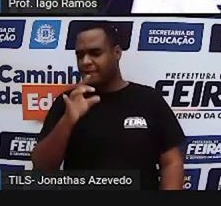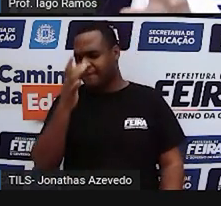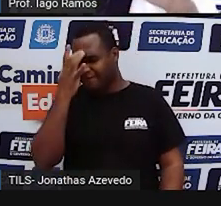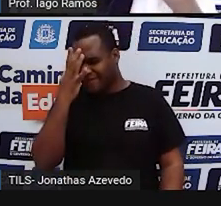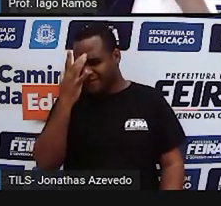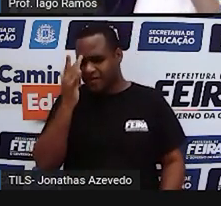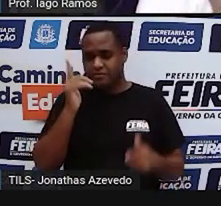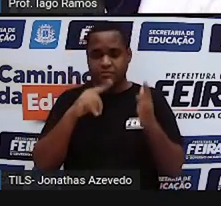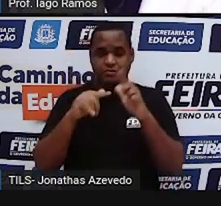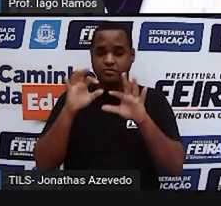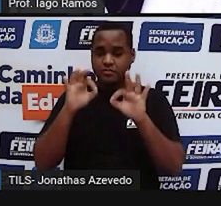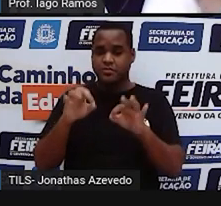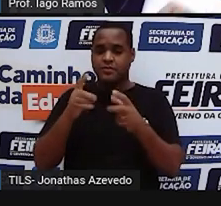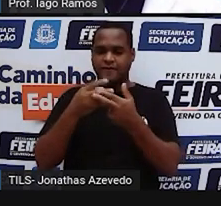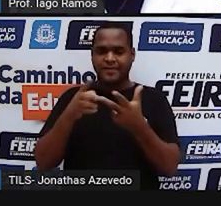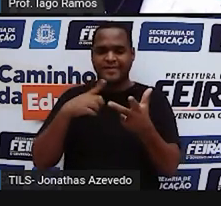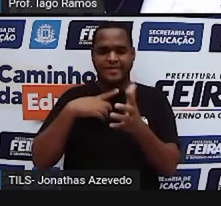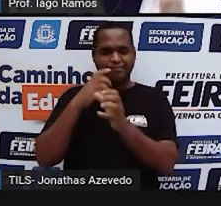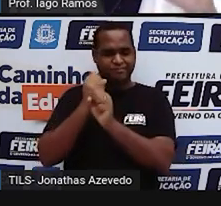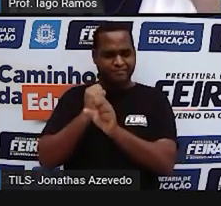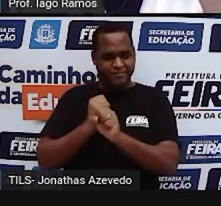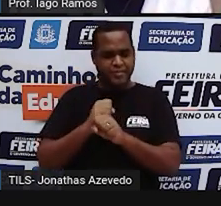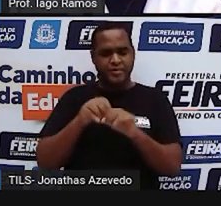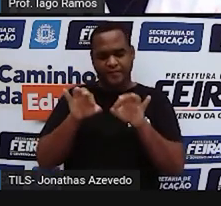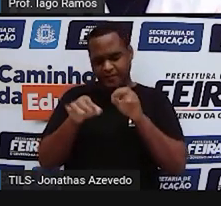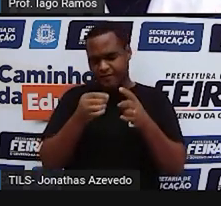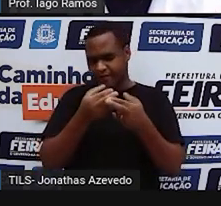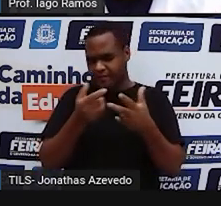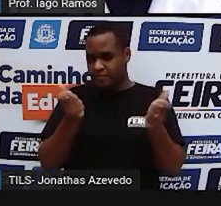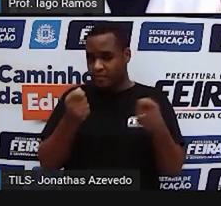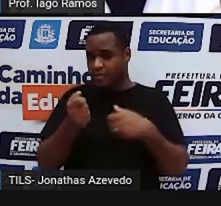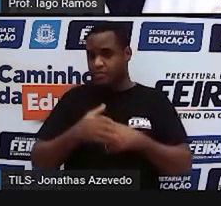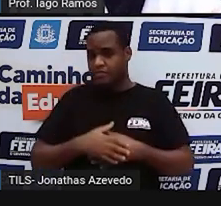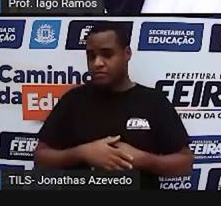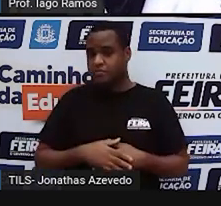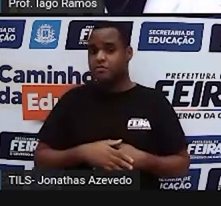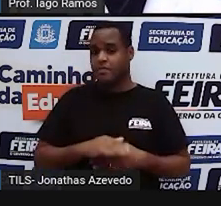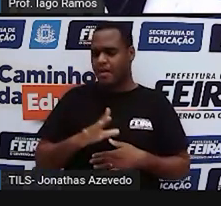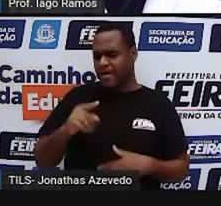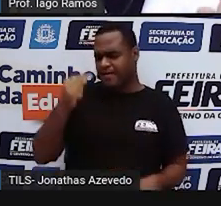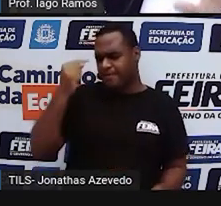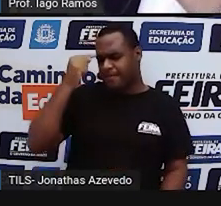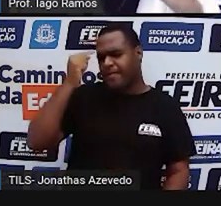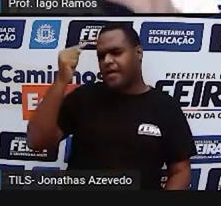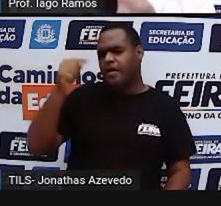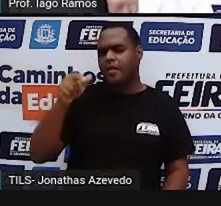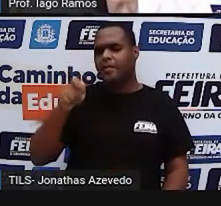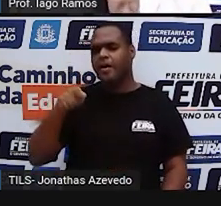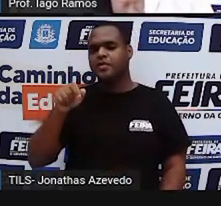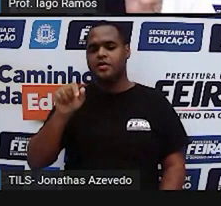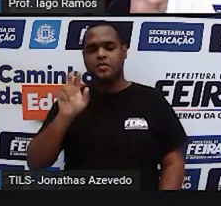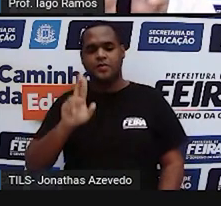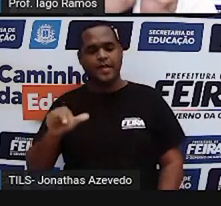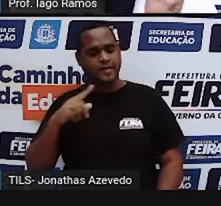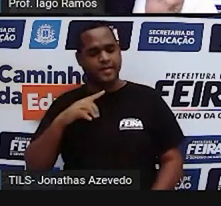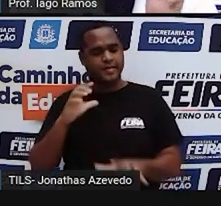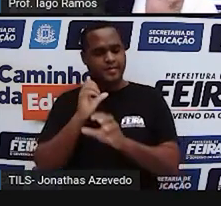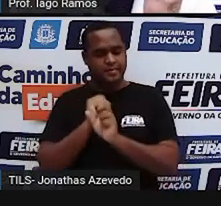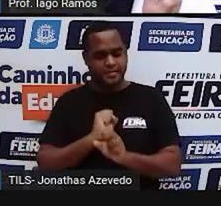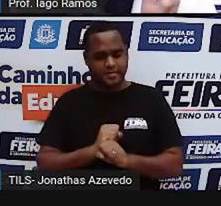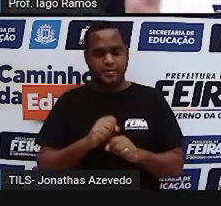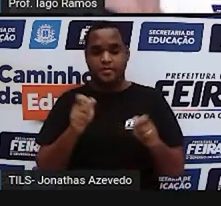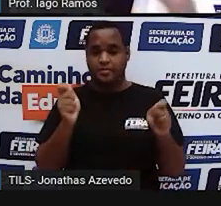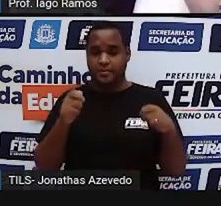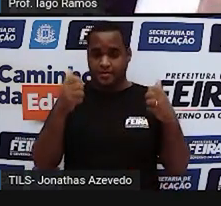facilitar alguns cálculos que a gente vai fazer afinal A ideia é usar matemágica é